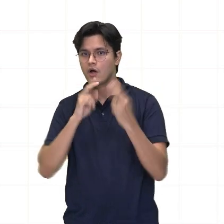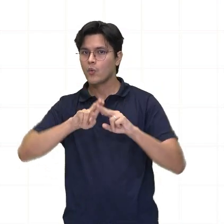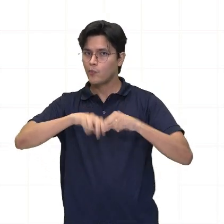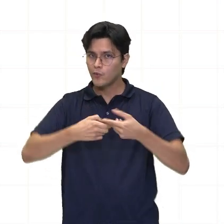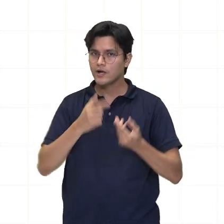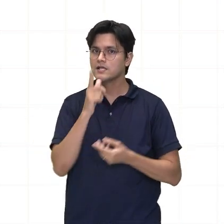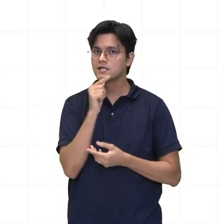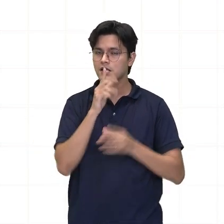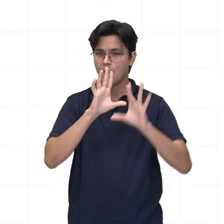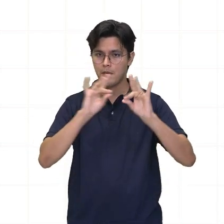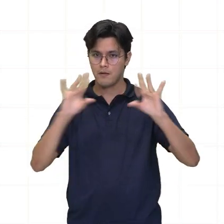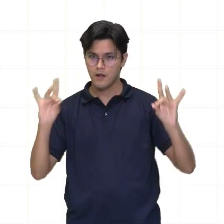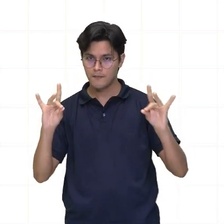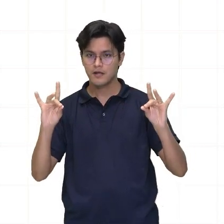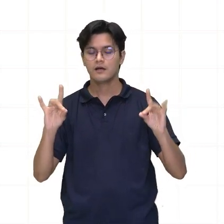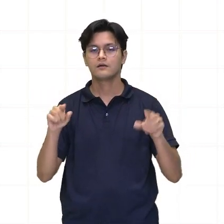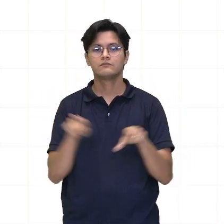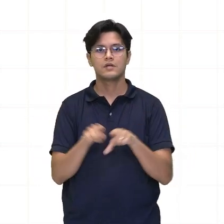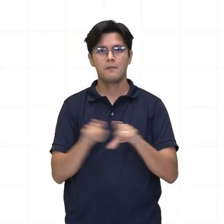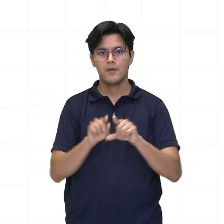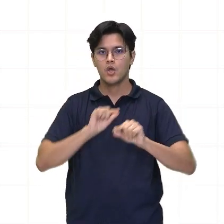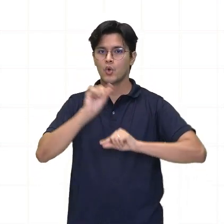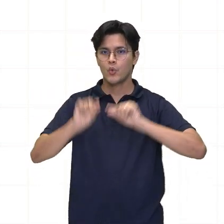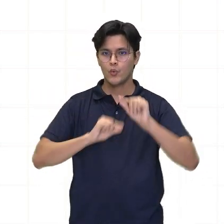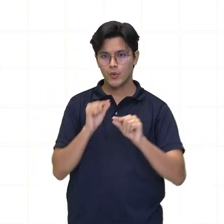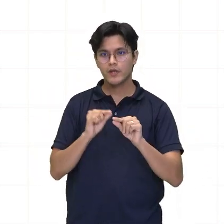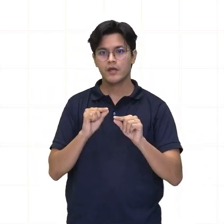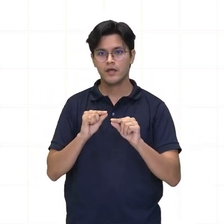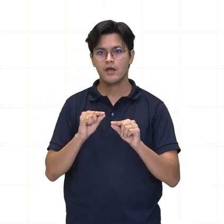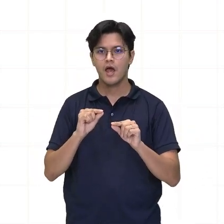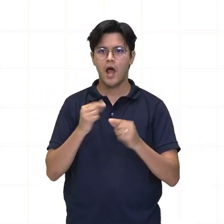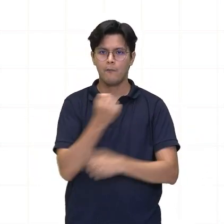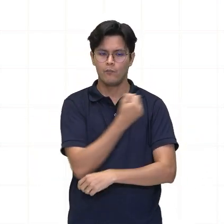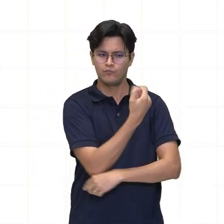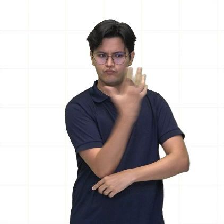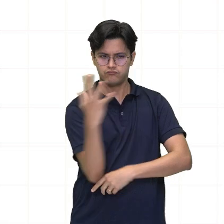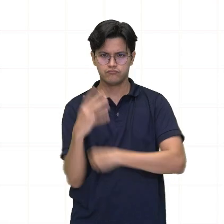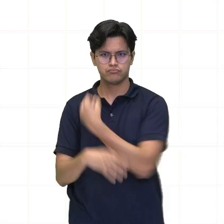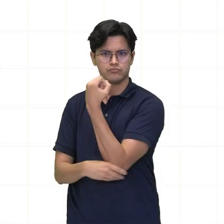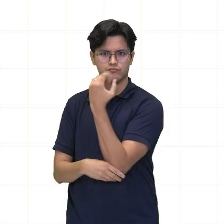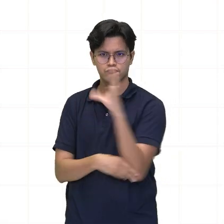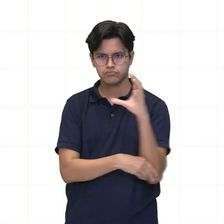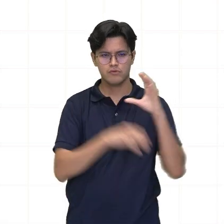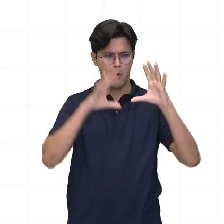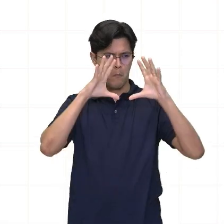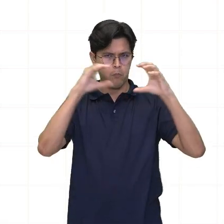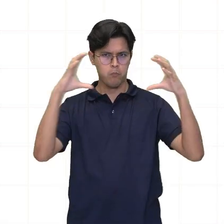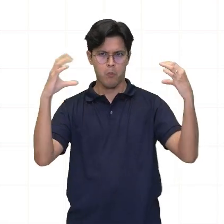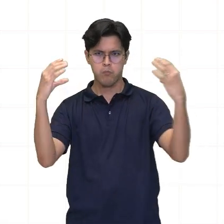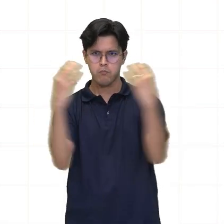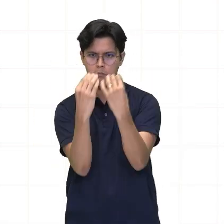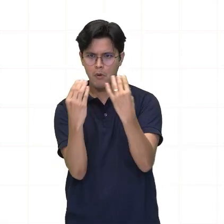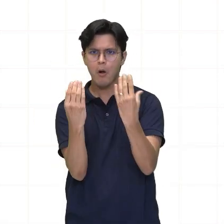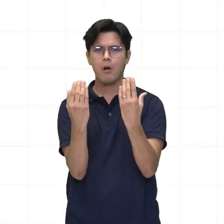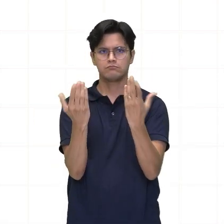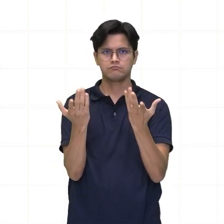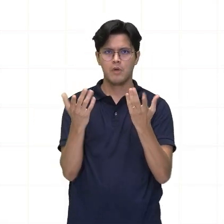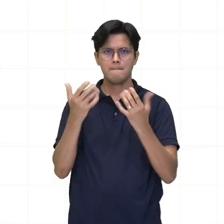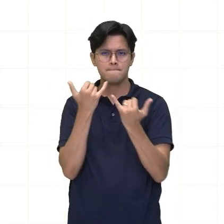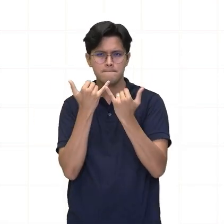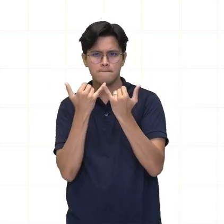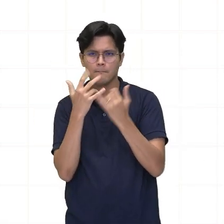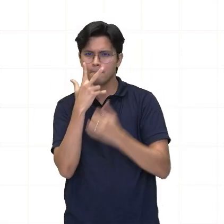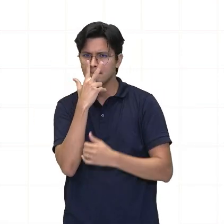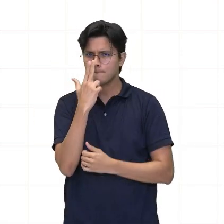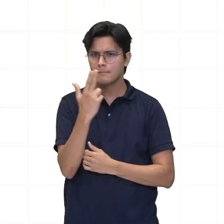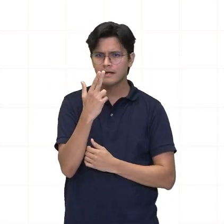das árvores, né? Se você observar ali uma imagem aérea da floresta amazônica, parece que está tudo ali fechado, né? Então, essas são as copas